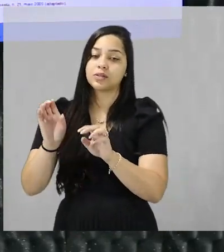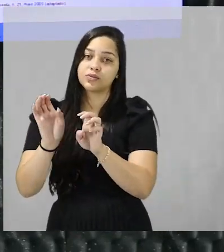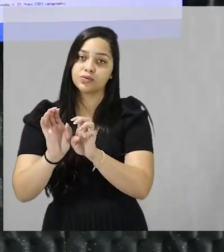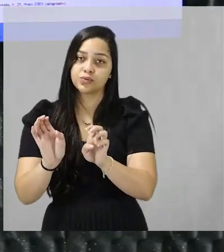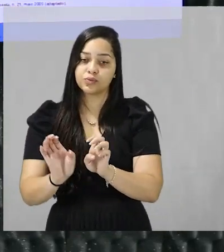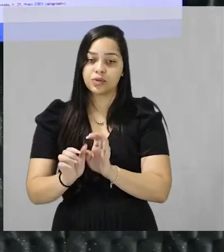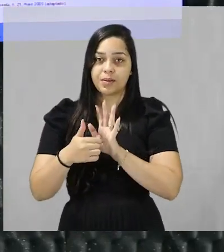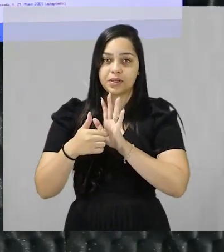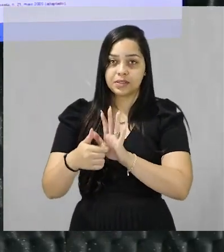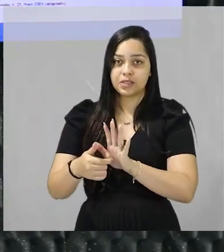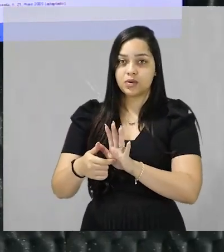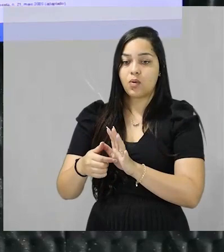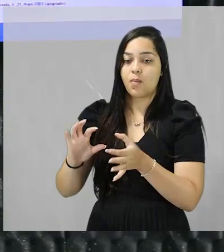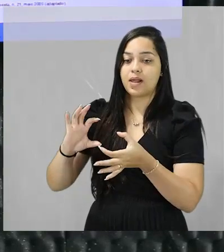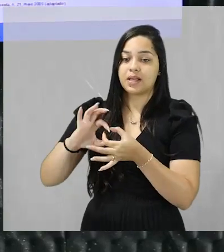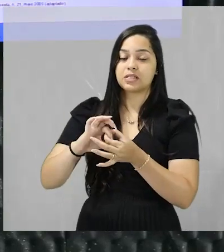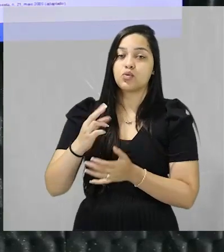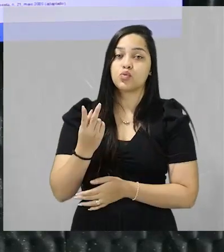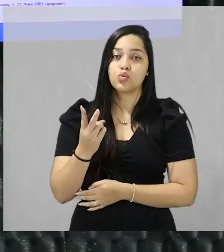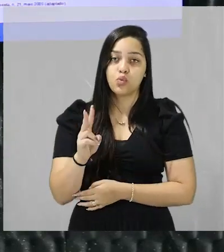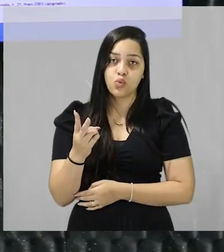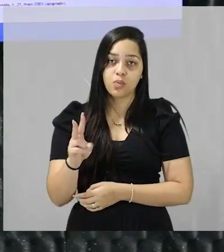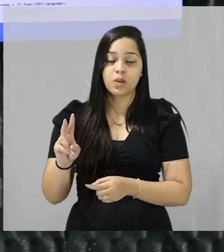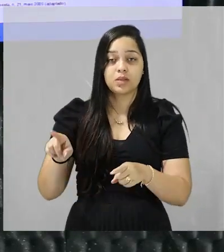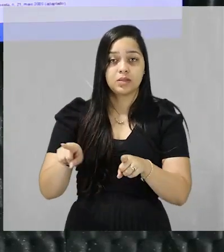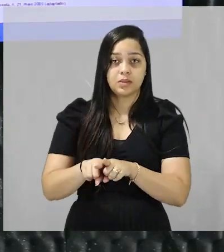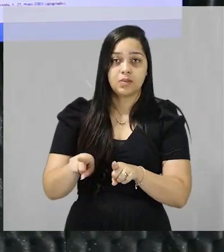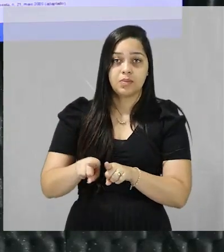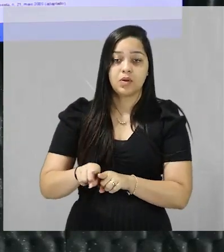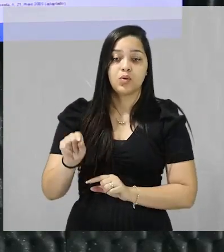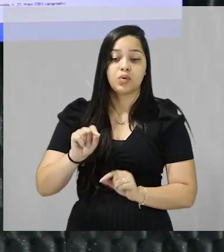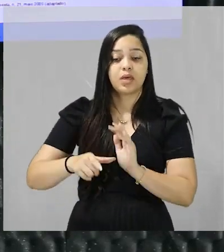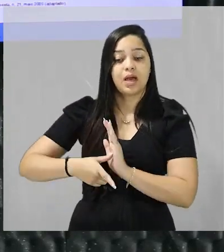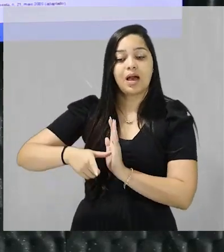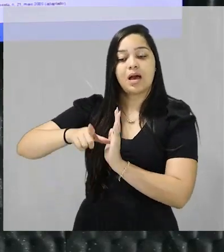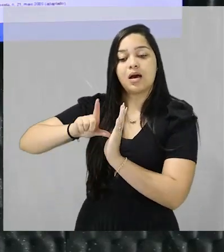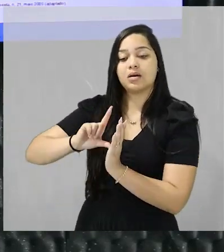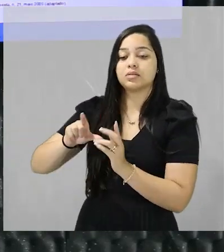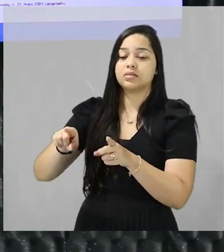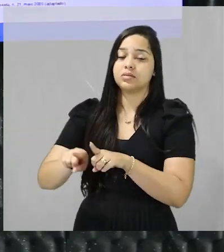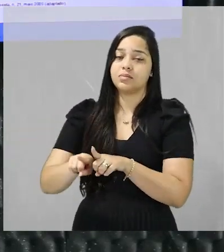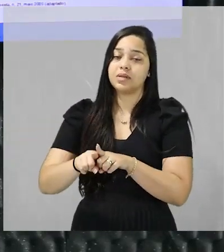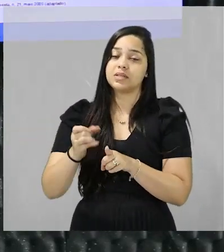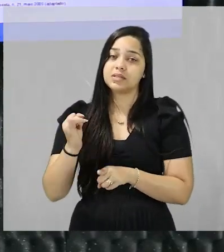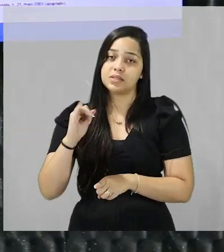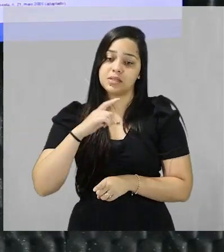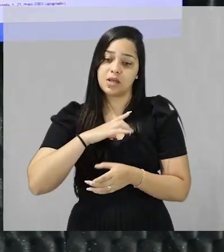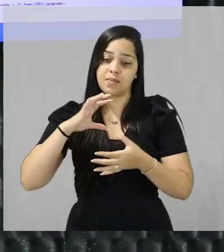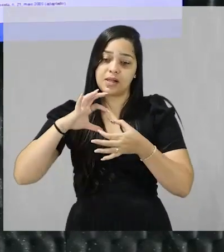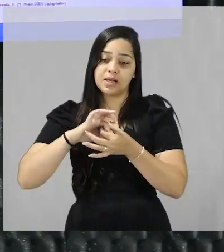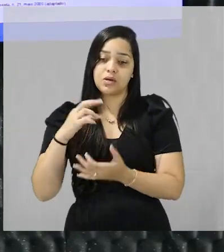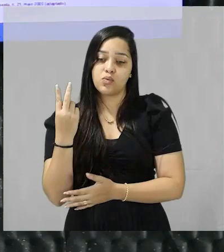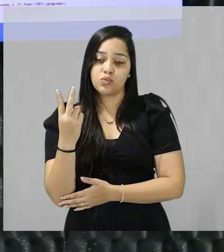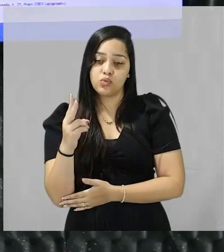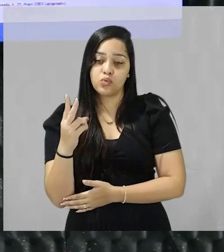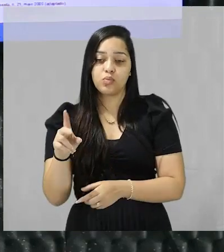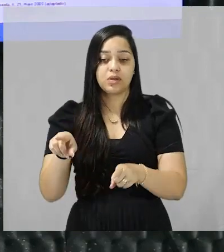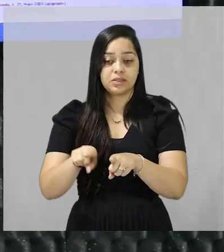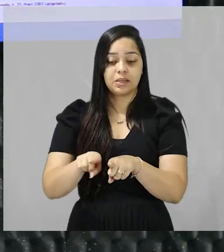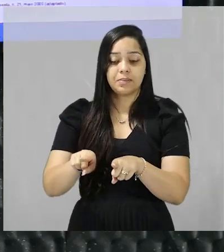uma ligação dupla, tá? Uma questão similar à anterior. Se nós temos ligação dupla, então nós vamos ter